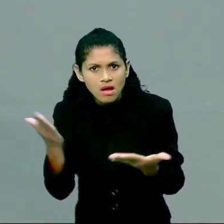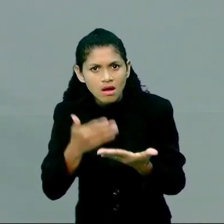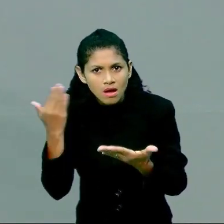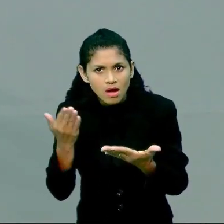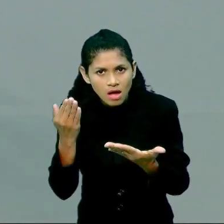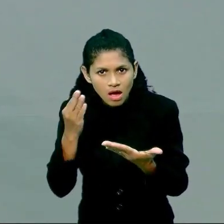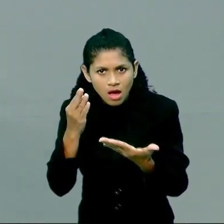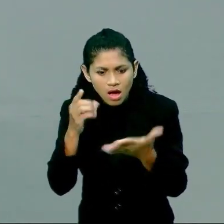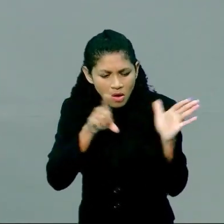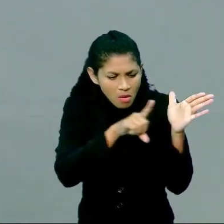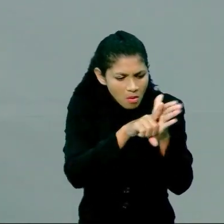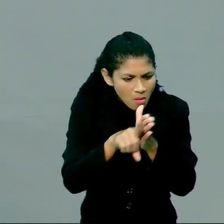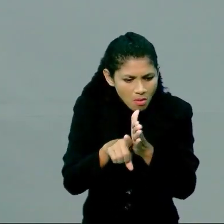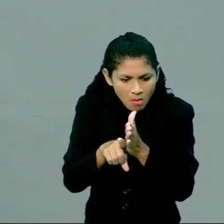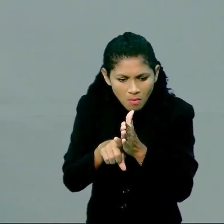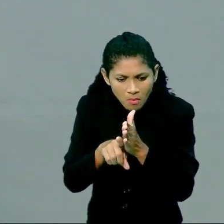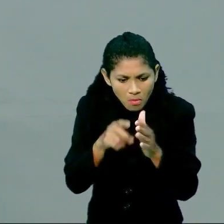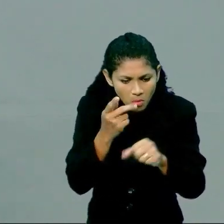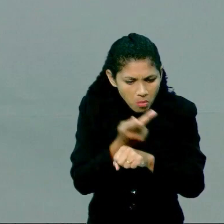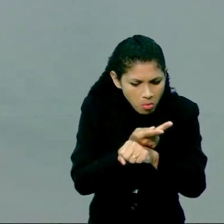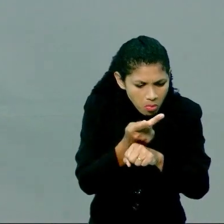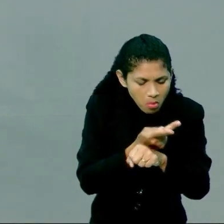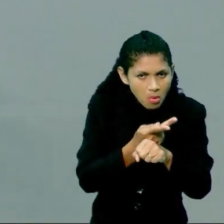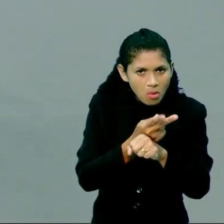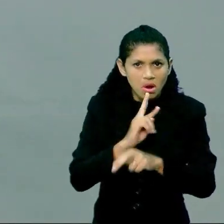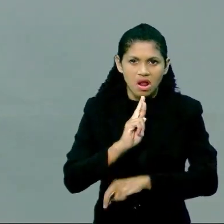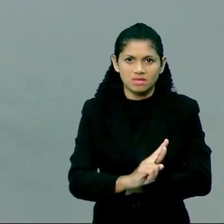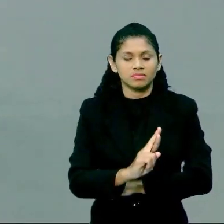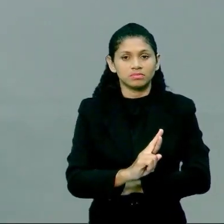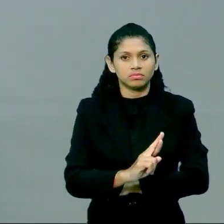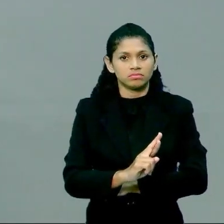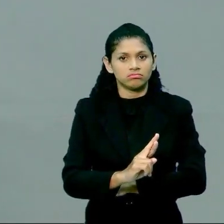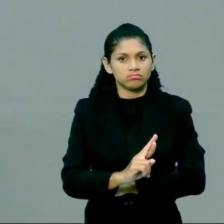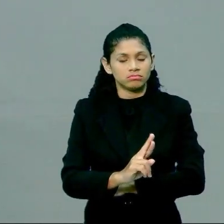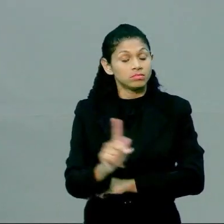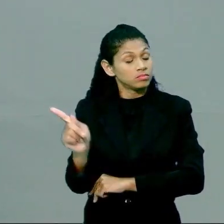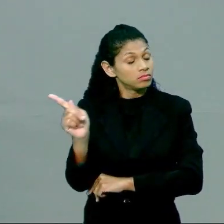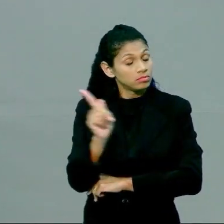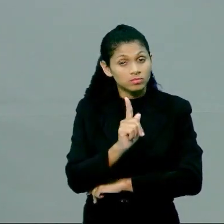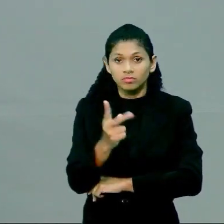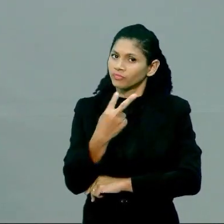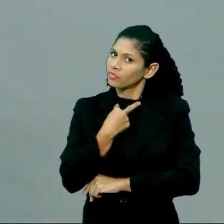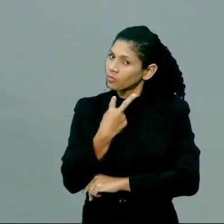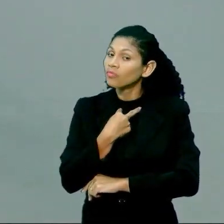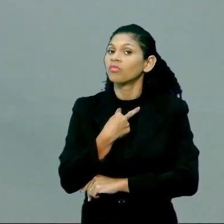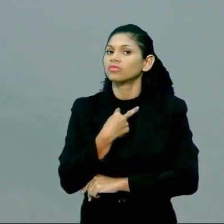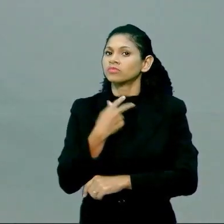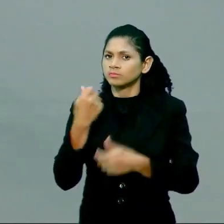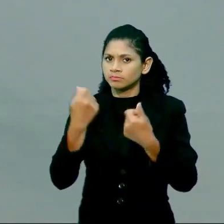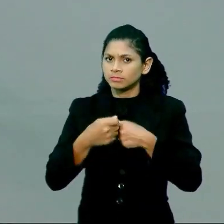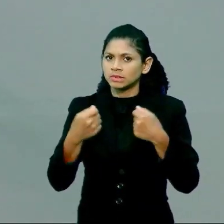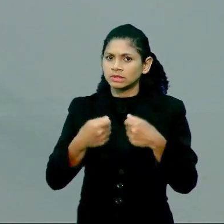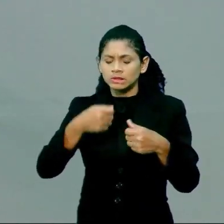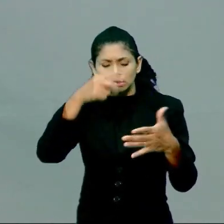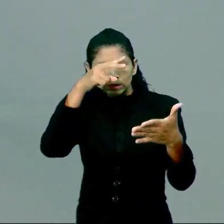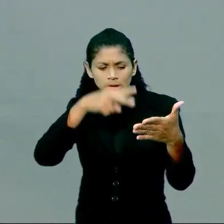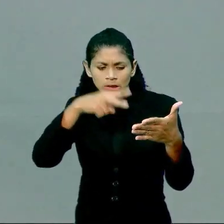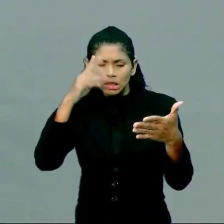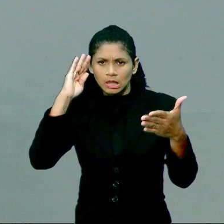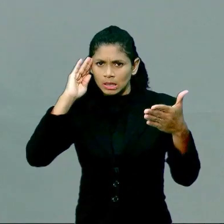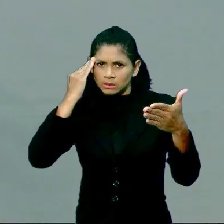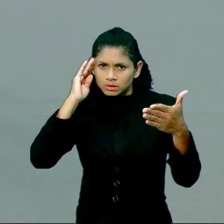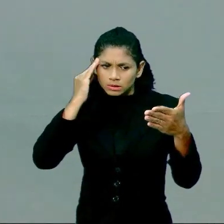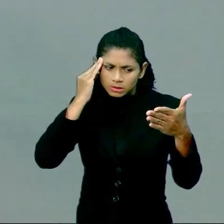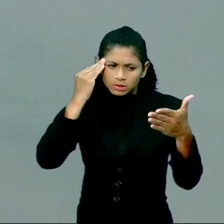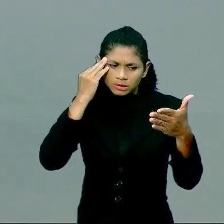resposta, você tem que procurar construir, né? Porque se fosse fácil, todos seriam bons. Então você não pode ficar olhando as respostas só.